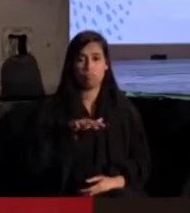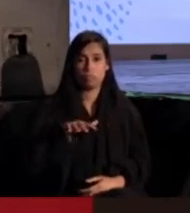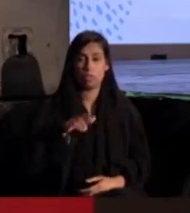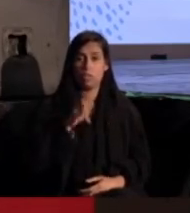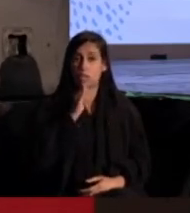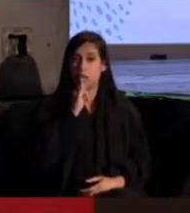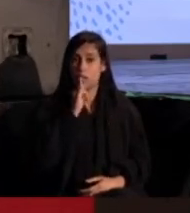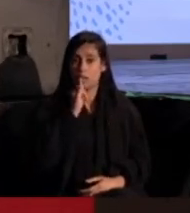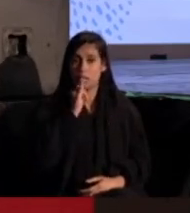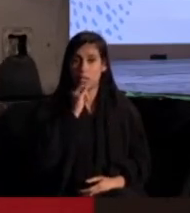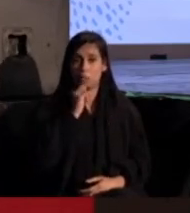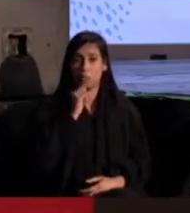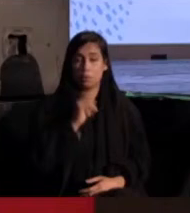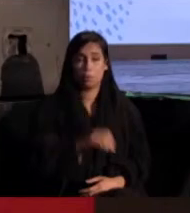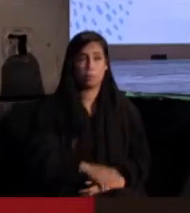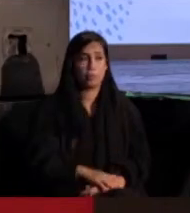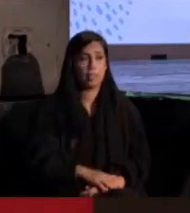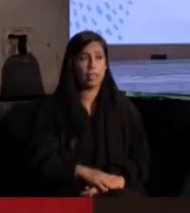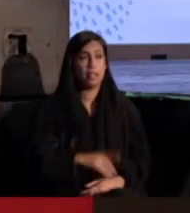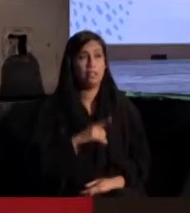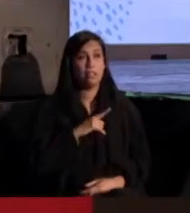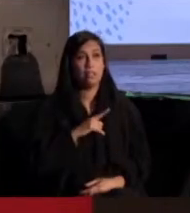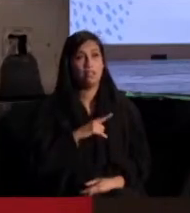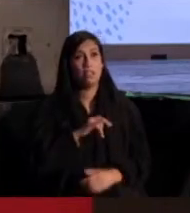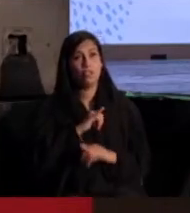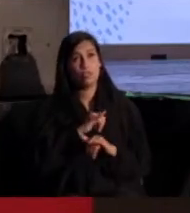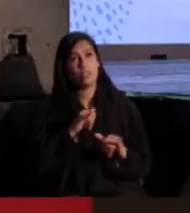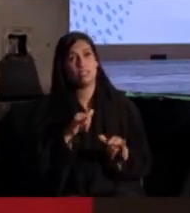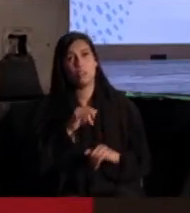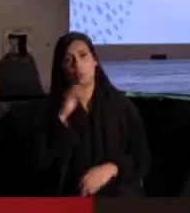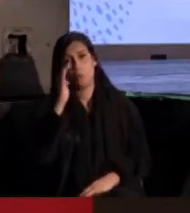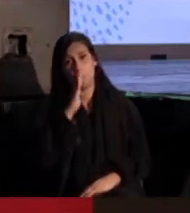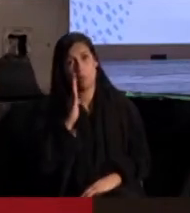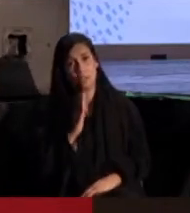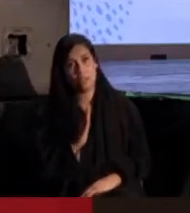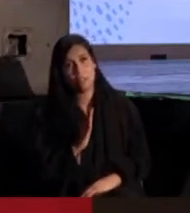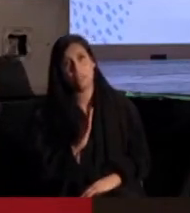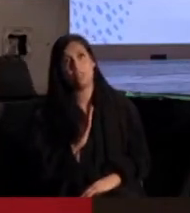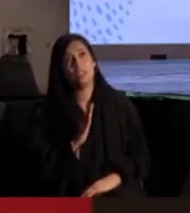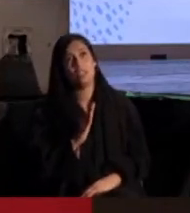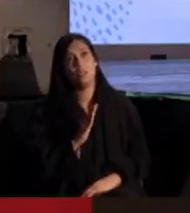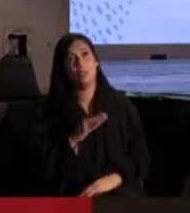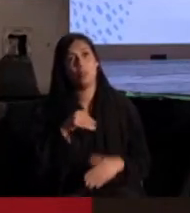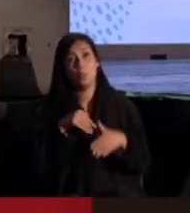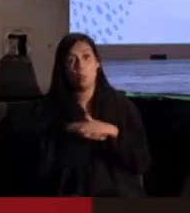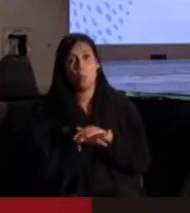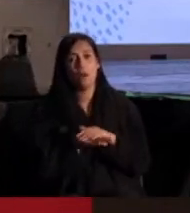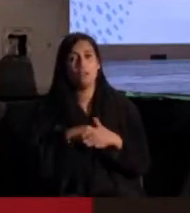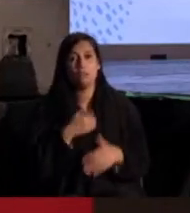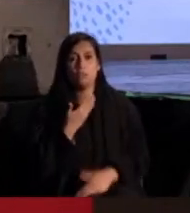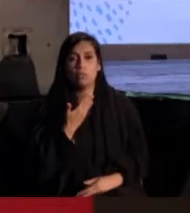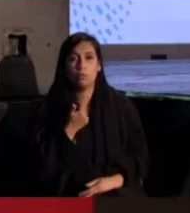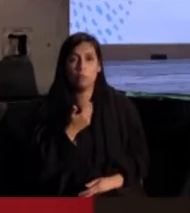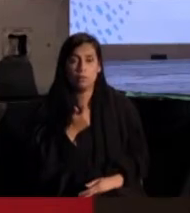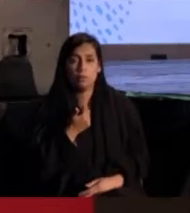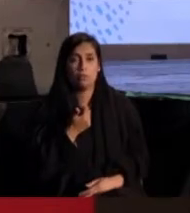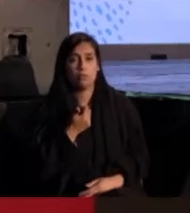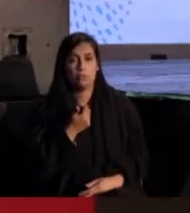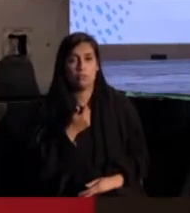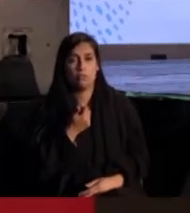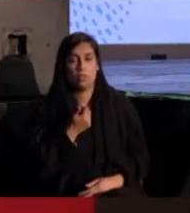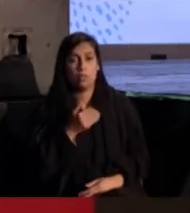Brasil exporta comida para alimentar o mundo. Não, não é para alimentar o mundo. É para reduzir